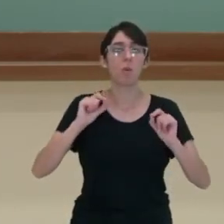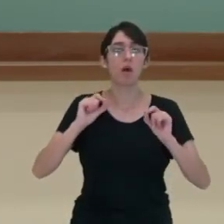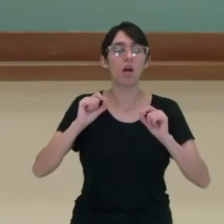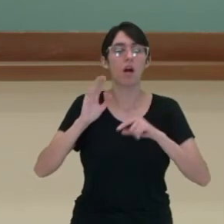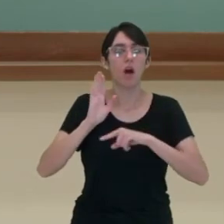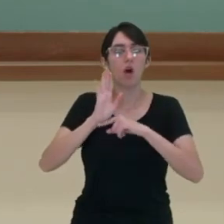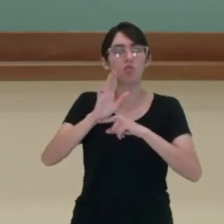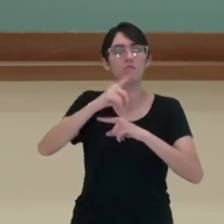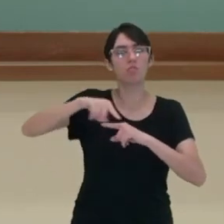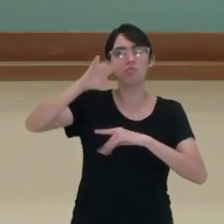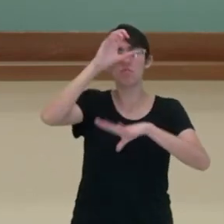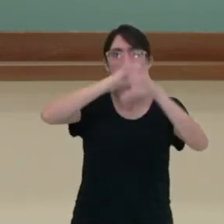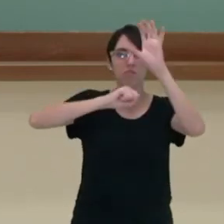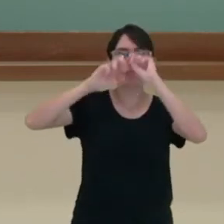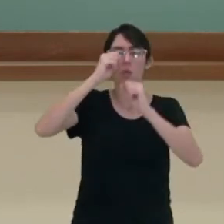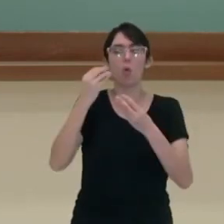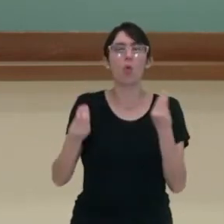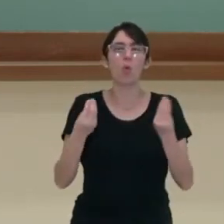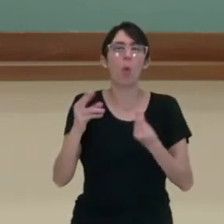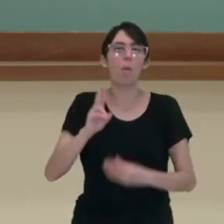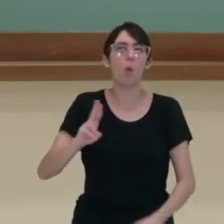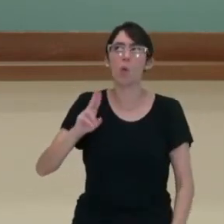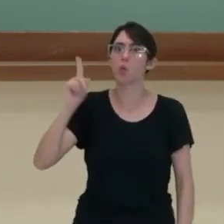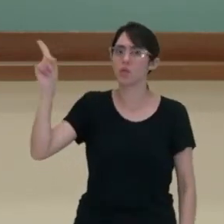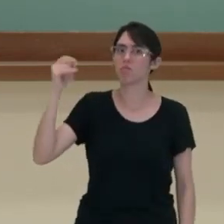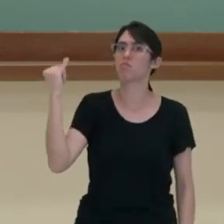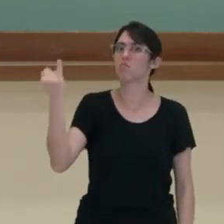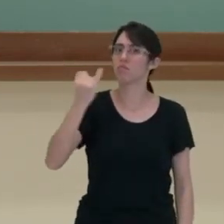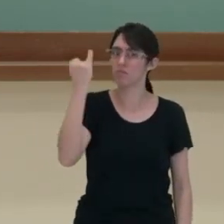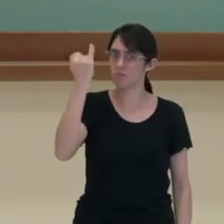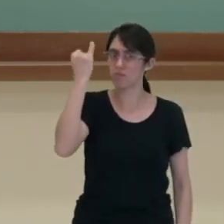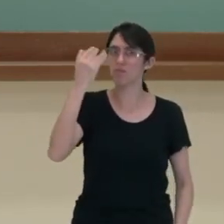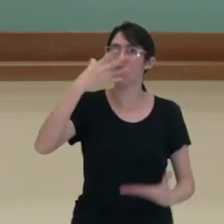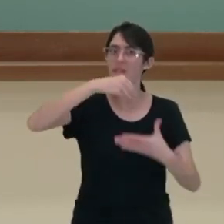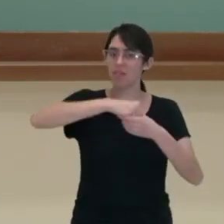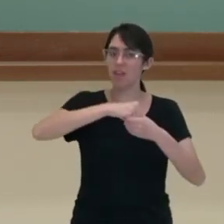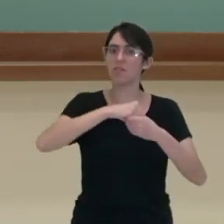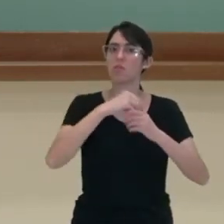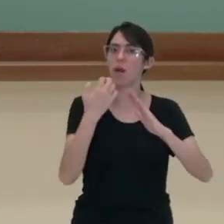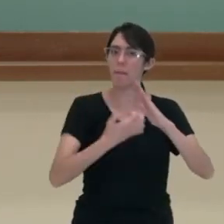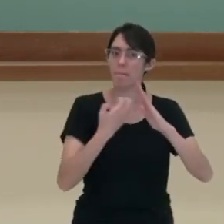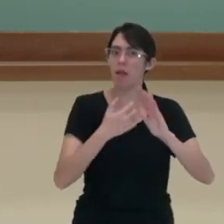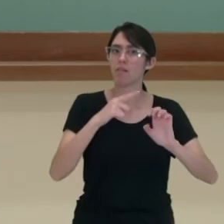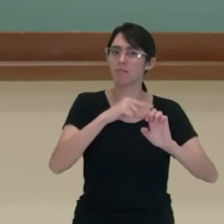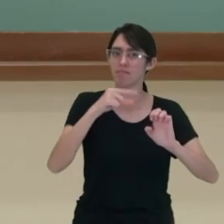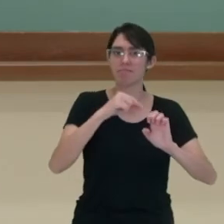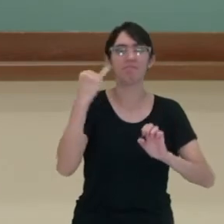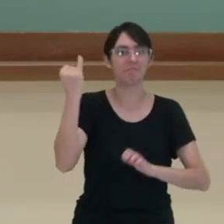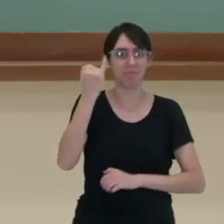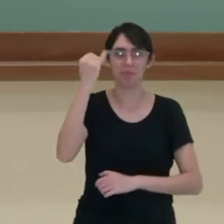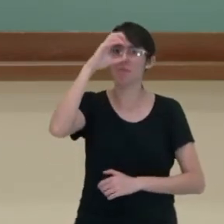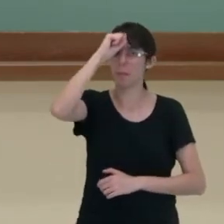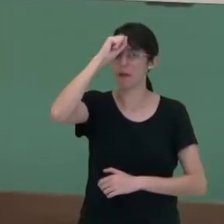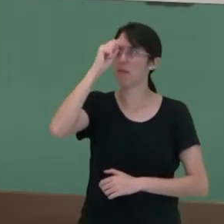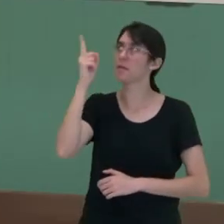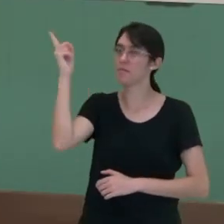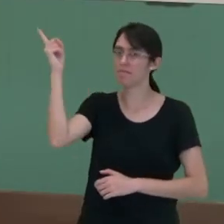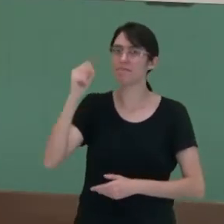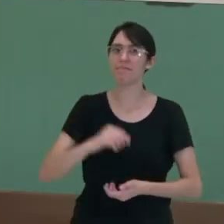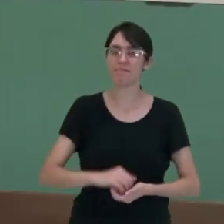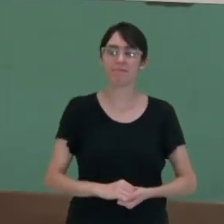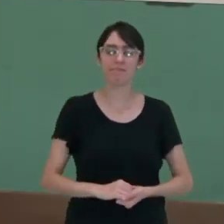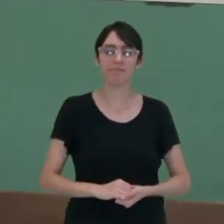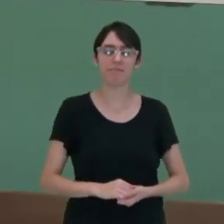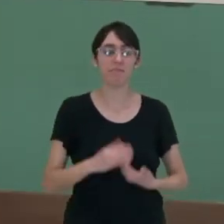vou aplicar. E vocês estão vendo que é extremamente importante para o empreendedor ter esses dados. Então vamos lá. Nós temos